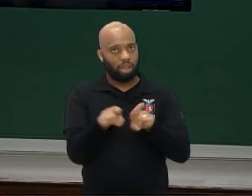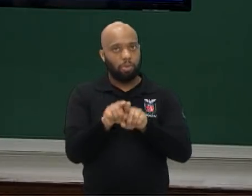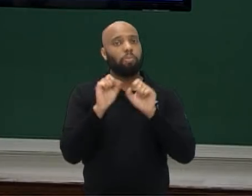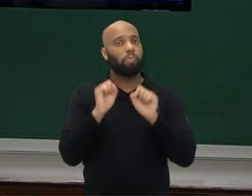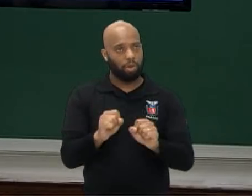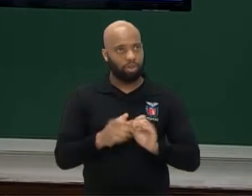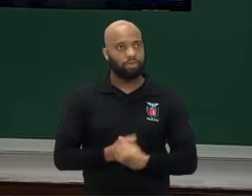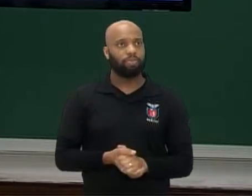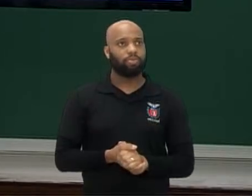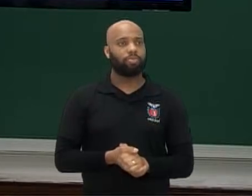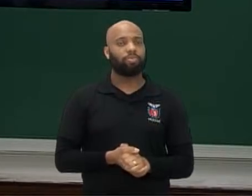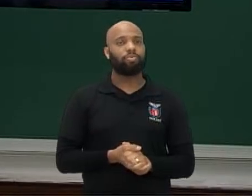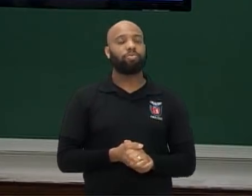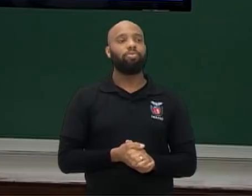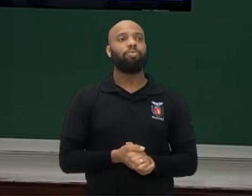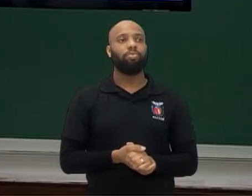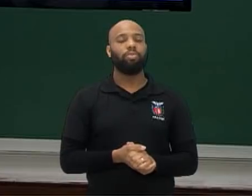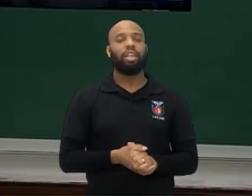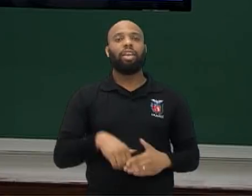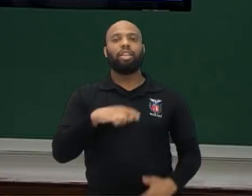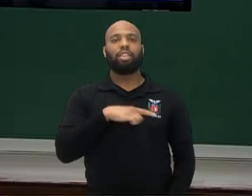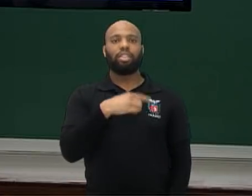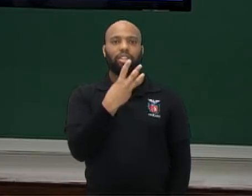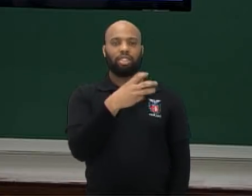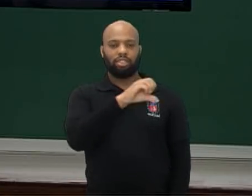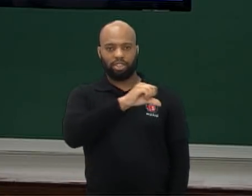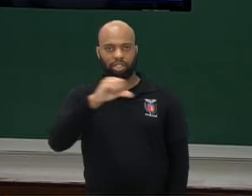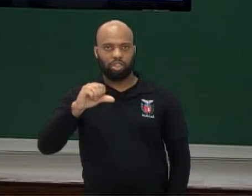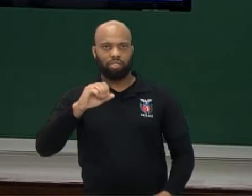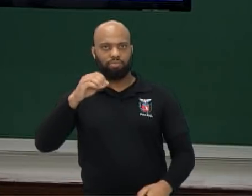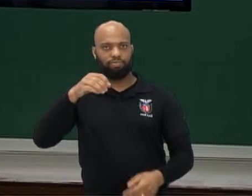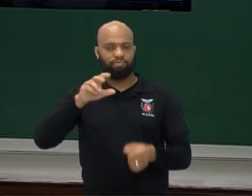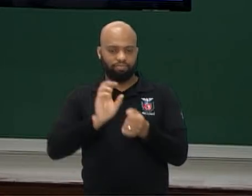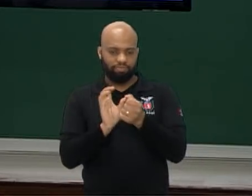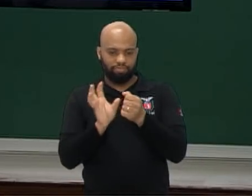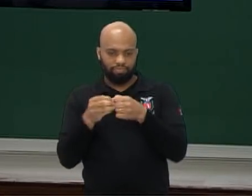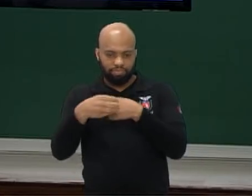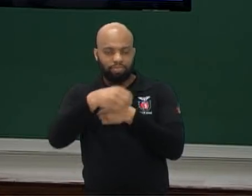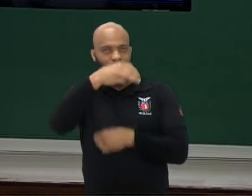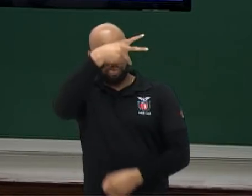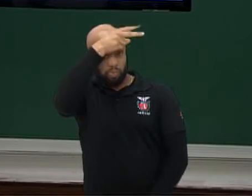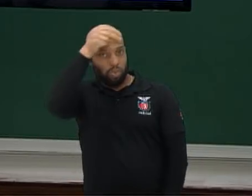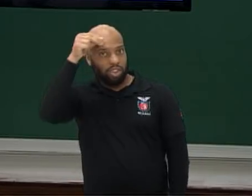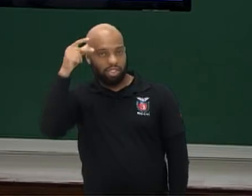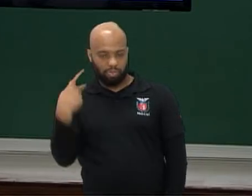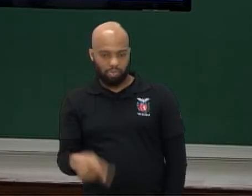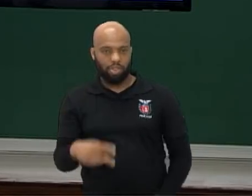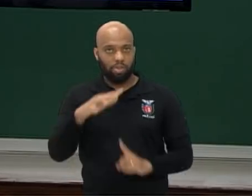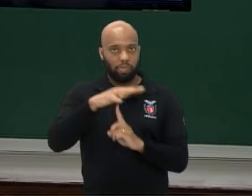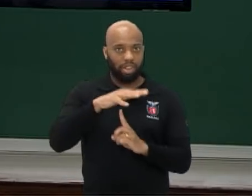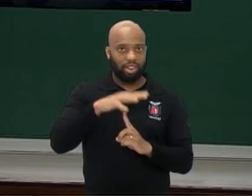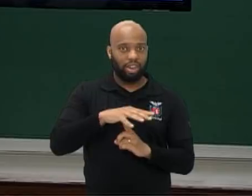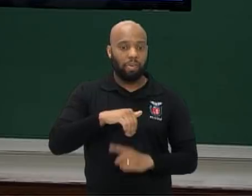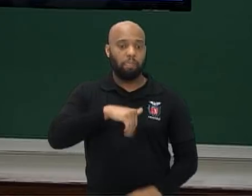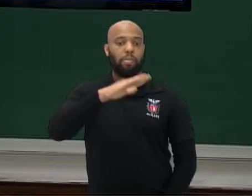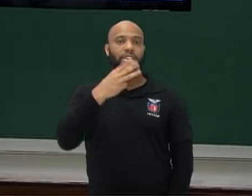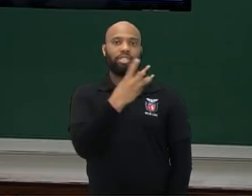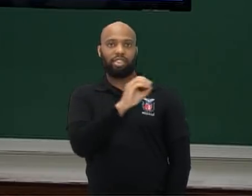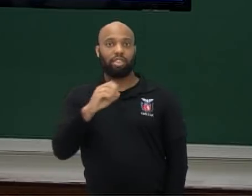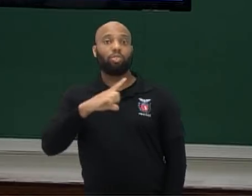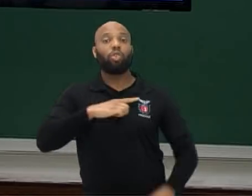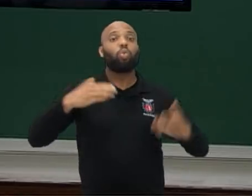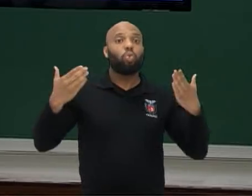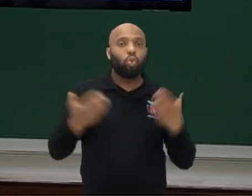morte. Dos 399 municípios do nosso estado, pessoal, mais de 300 têm hoje